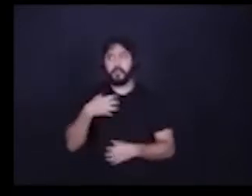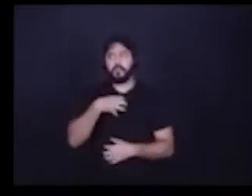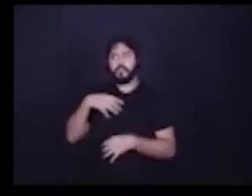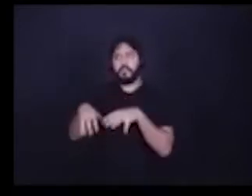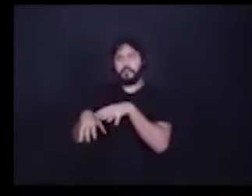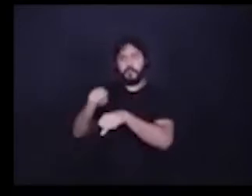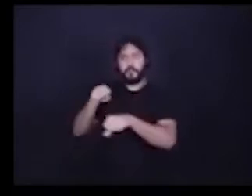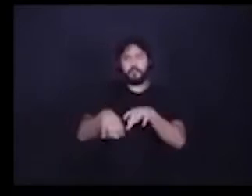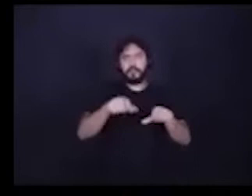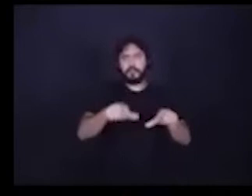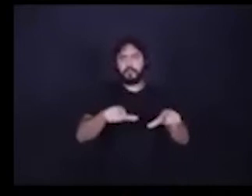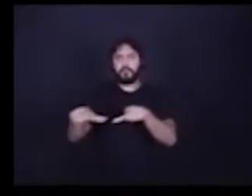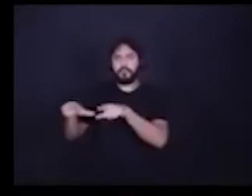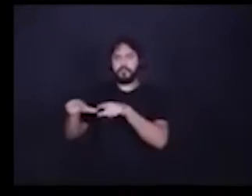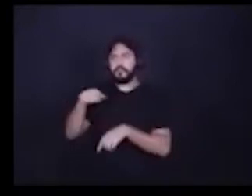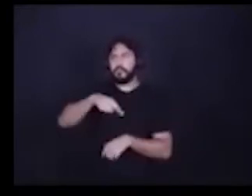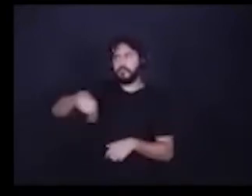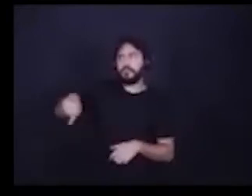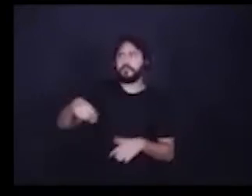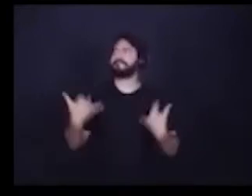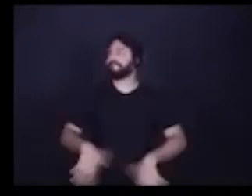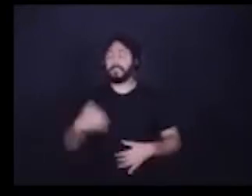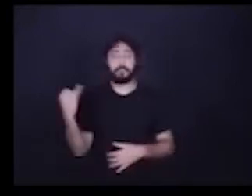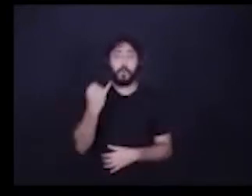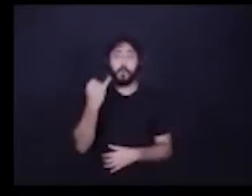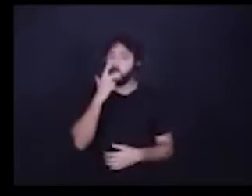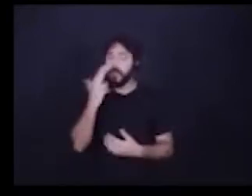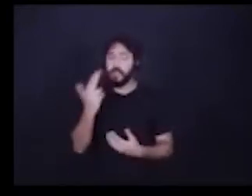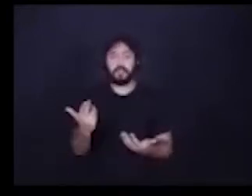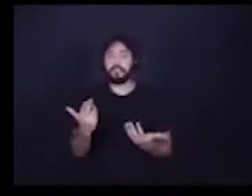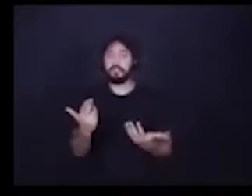muito importantes para darem um pouco o tom